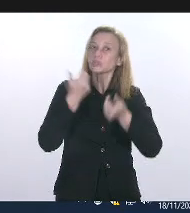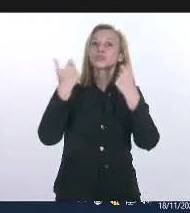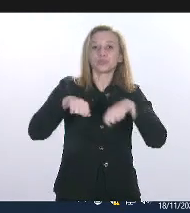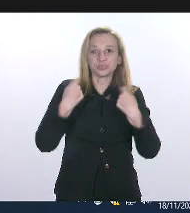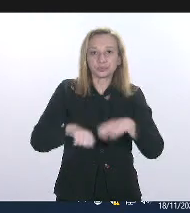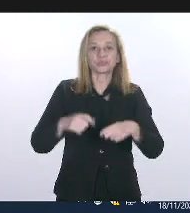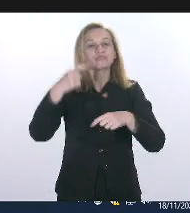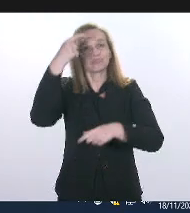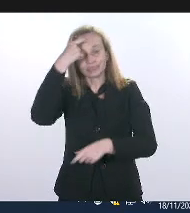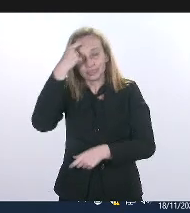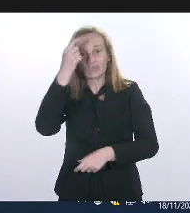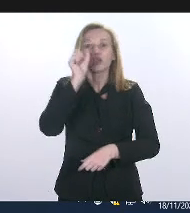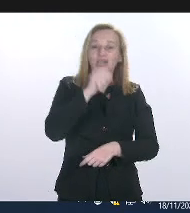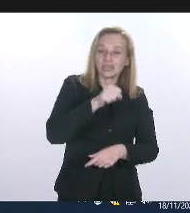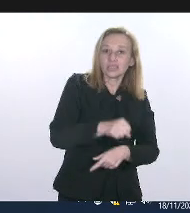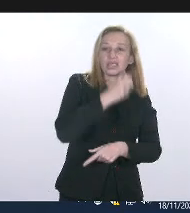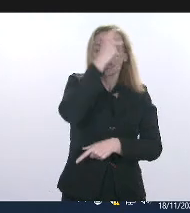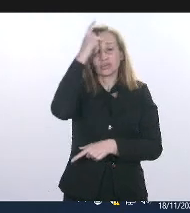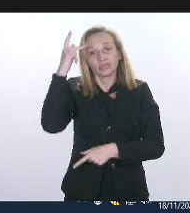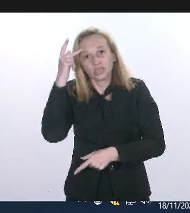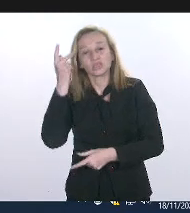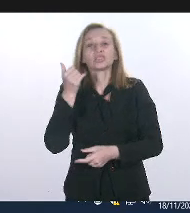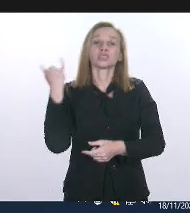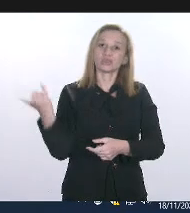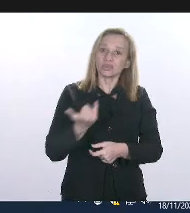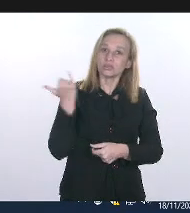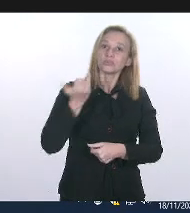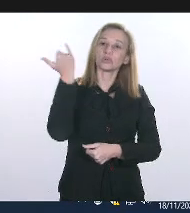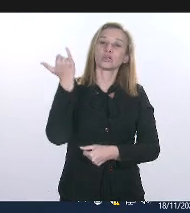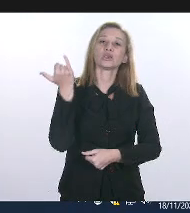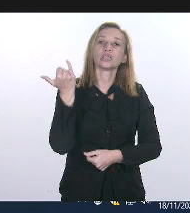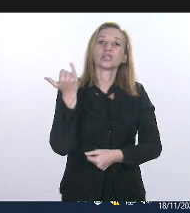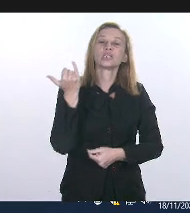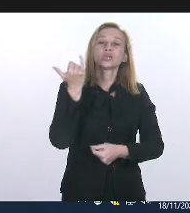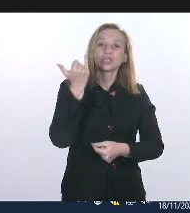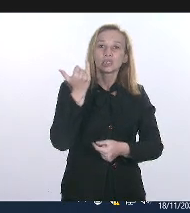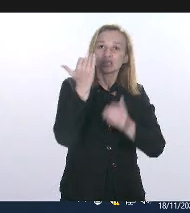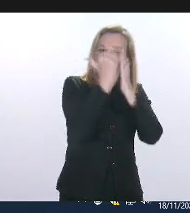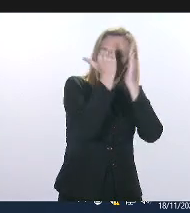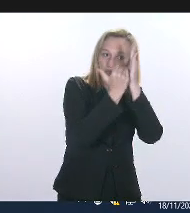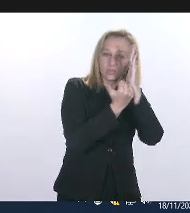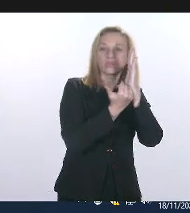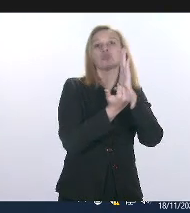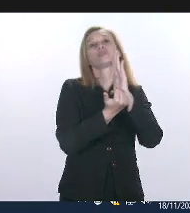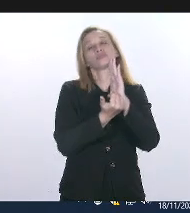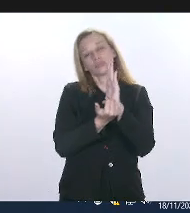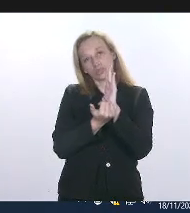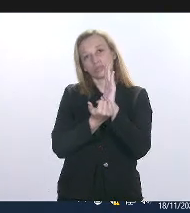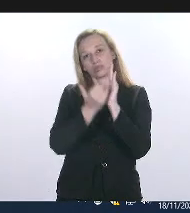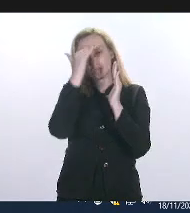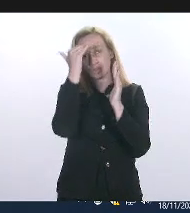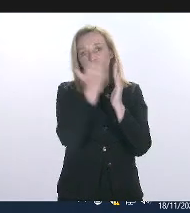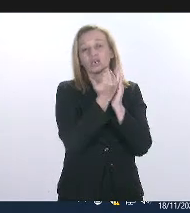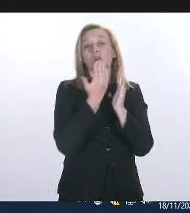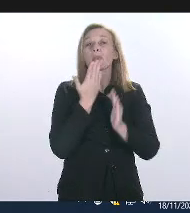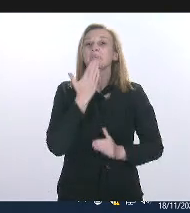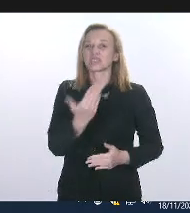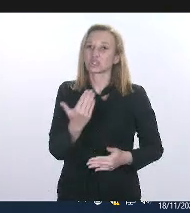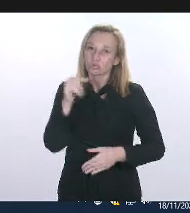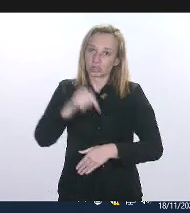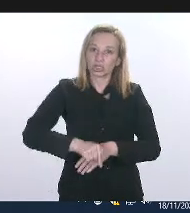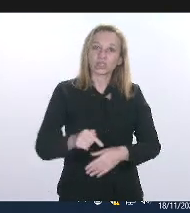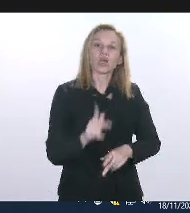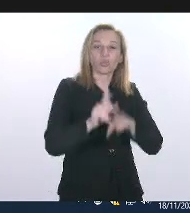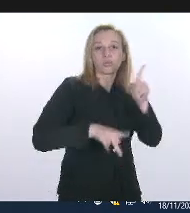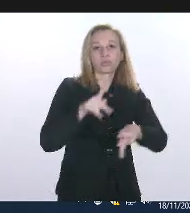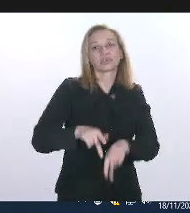precisa conscientizar as pessoas da importância de aderir a essas regras básicas. Então, fica aqui o meu pedido à